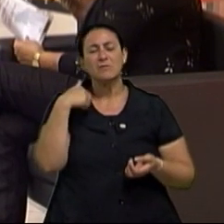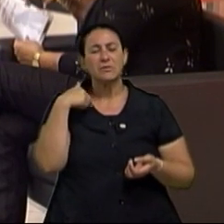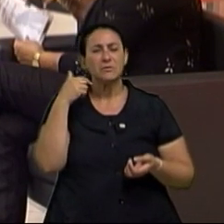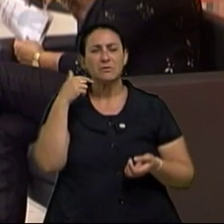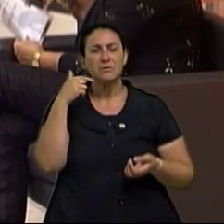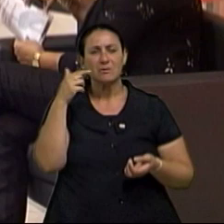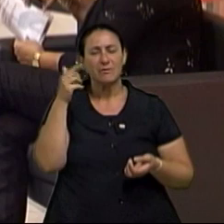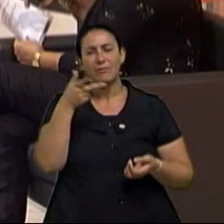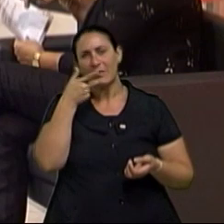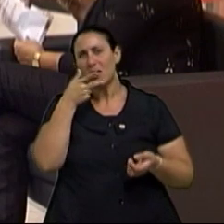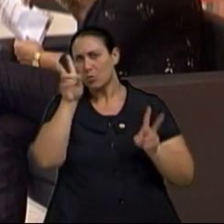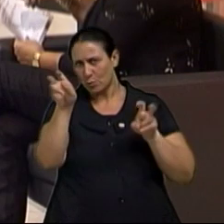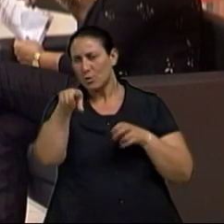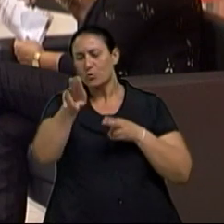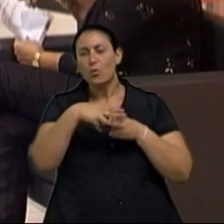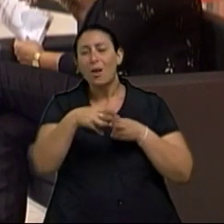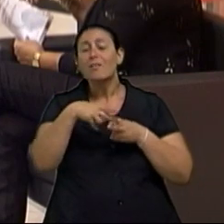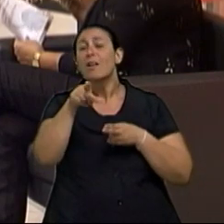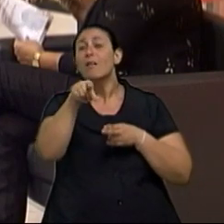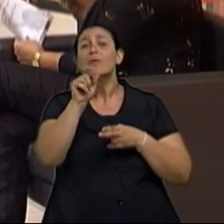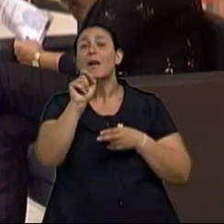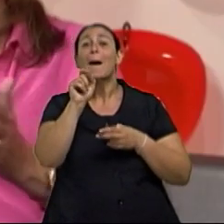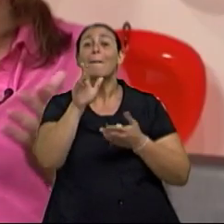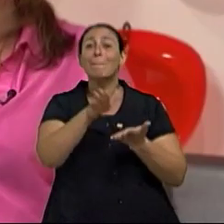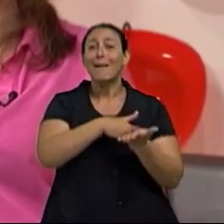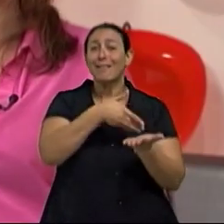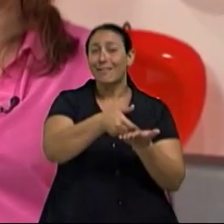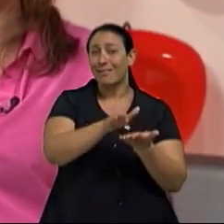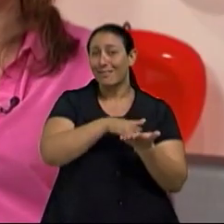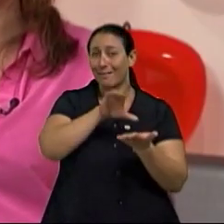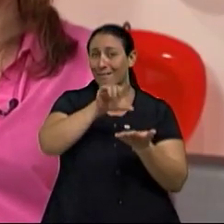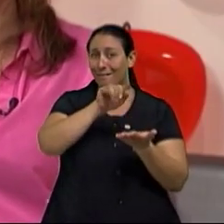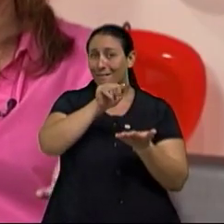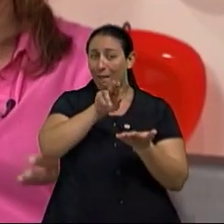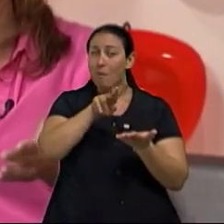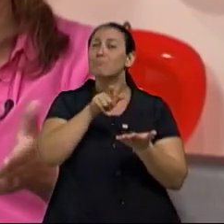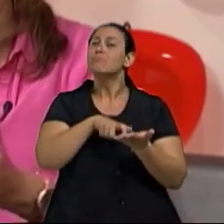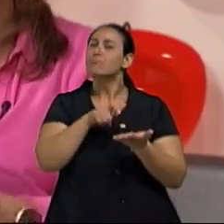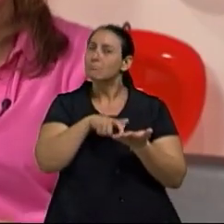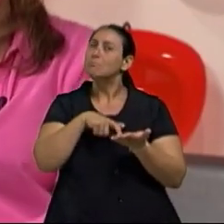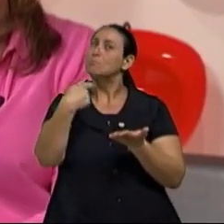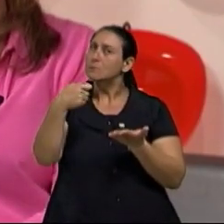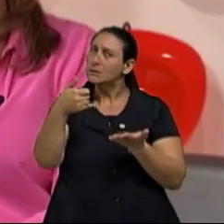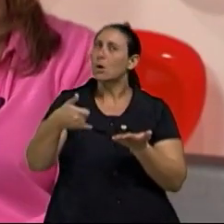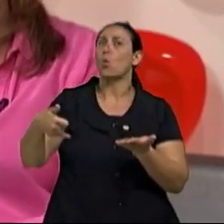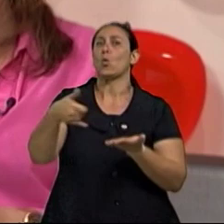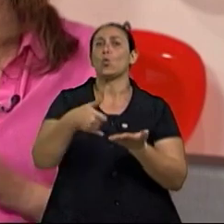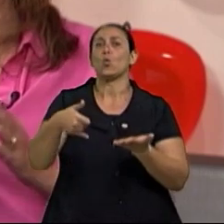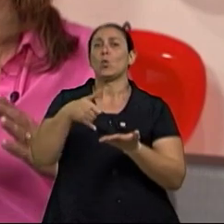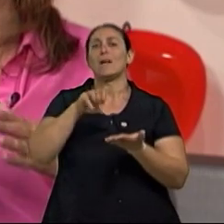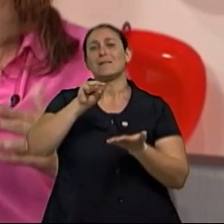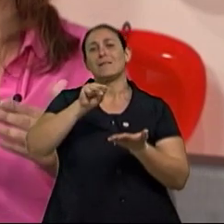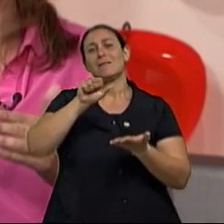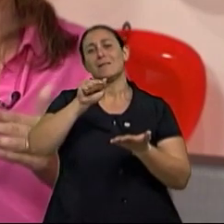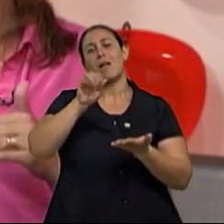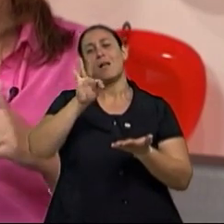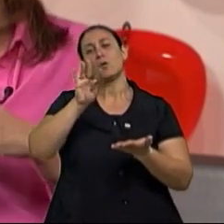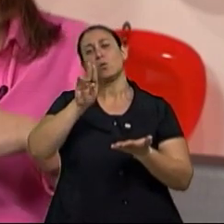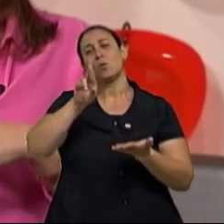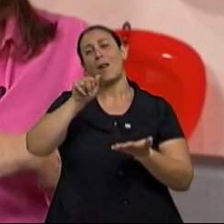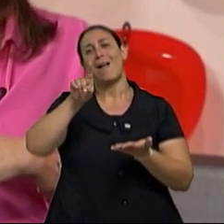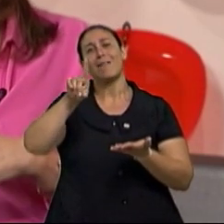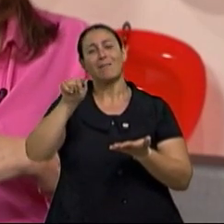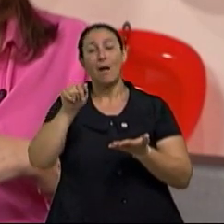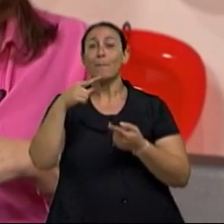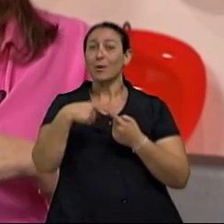porém, ainda com relação aos chocolates, é porque a manteiga de cacau tem um percentual de gorduras saturadas. Ah, ok. Que é uma gordura